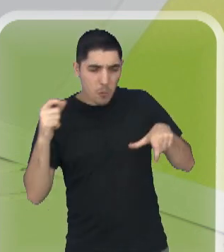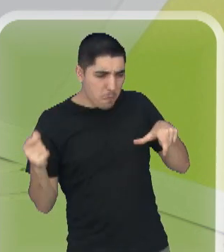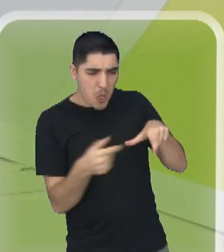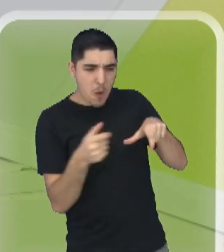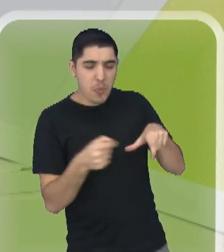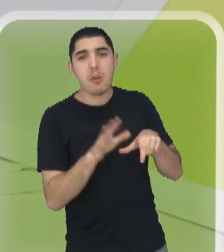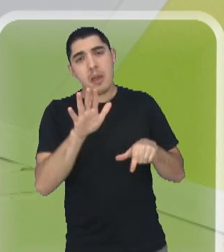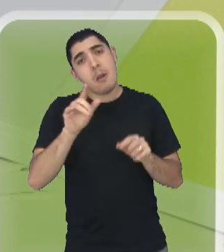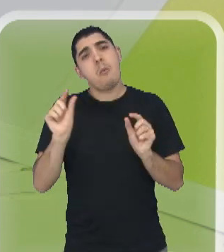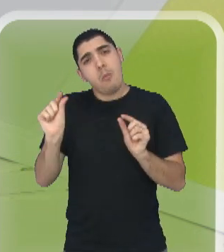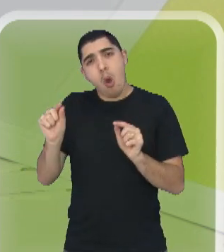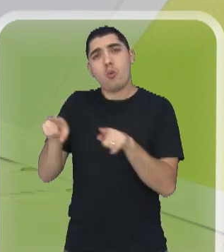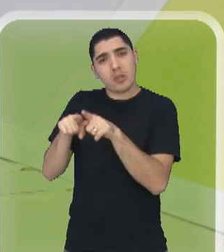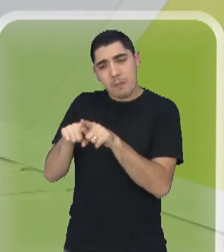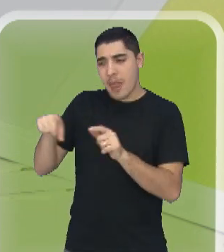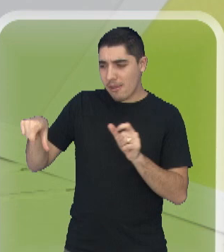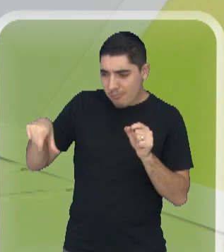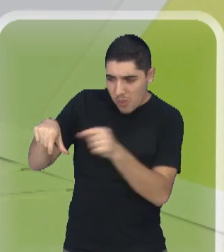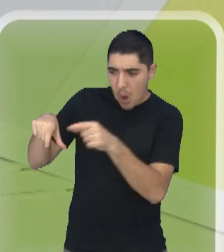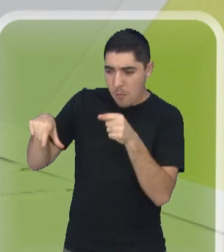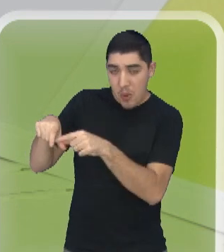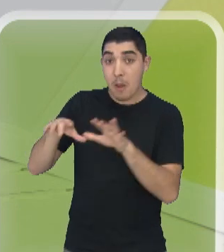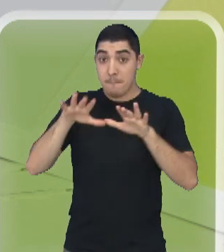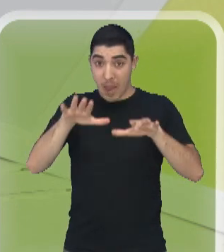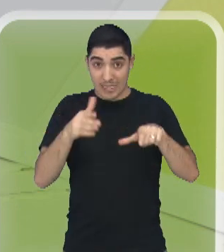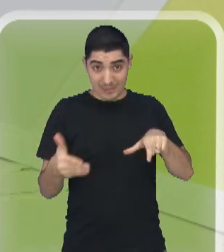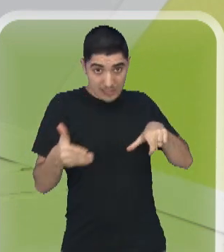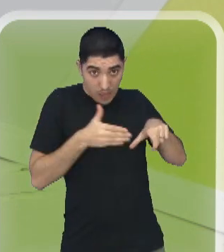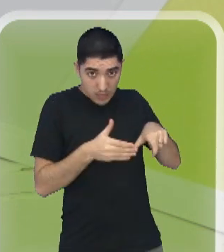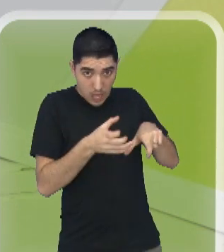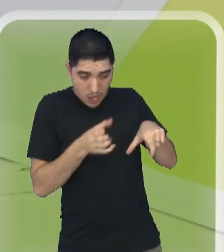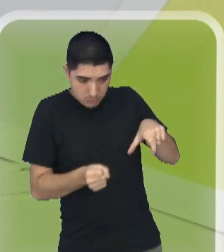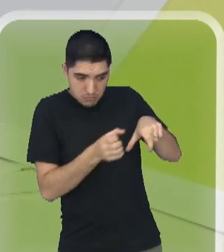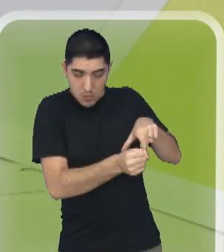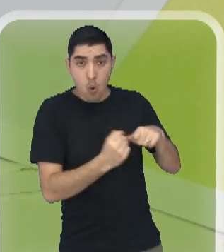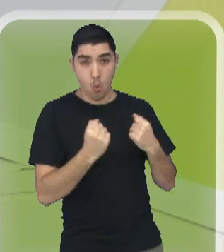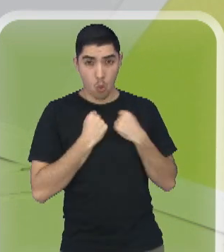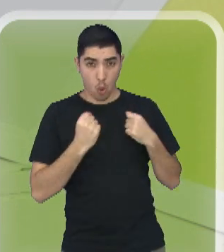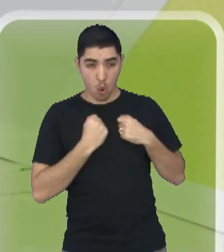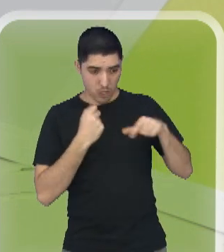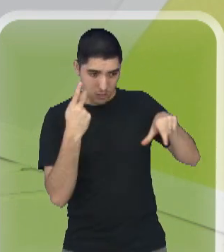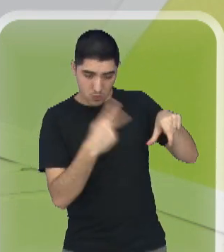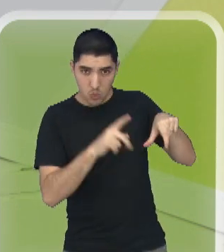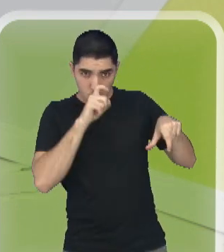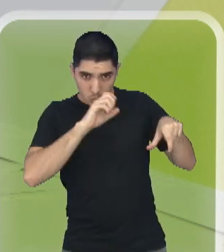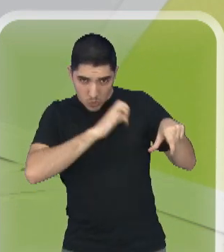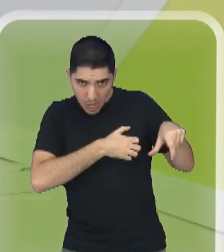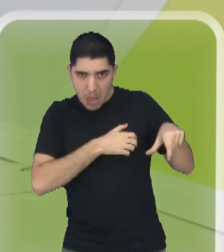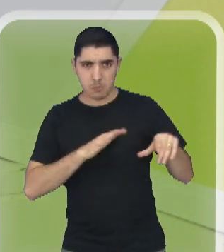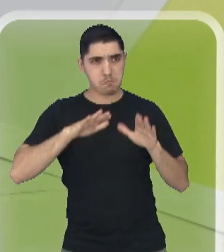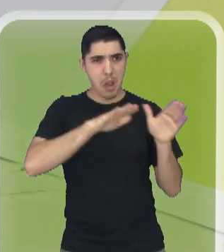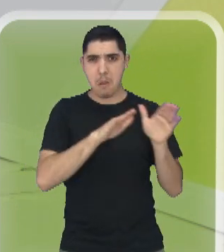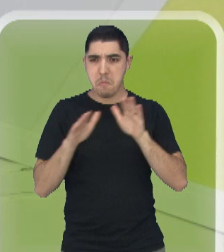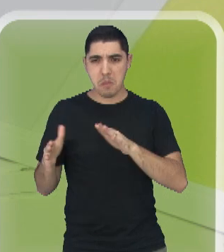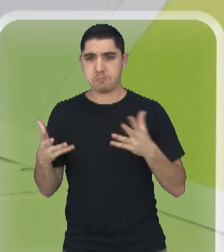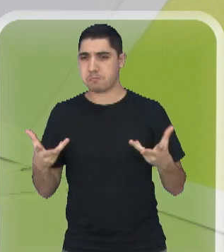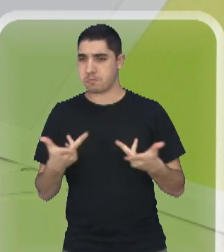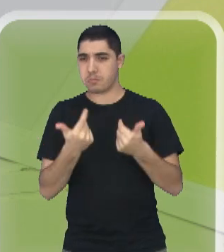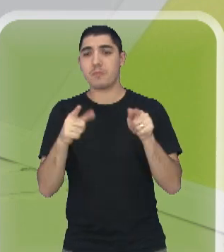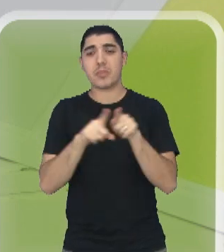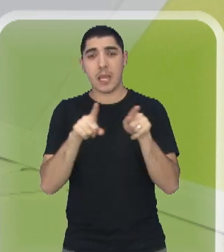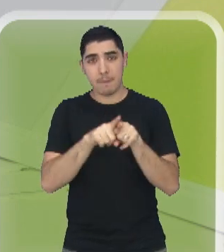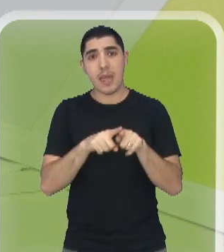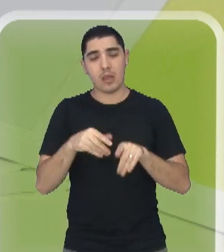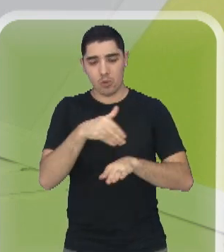também, é verdade. Mas a zaga do São José, o goleiro Ariel realmente foi um iluminado durante a competição, a dupla de zaga. A partir do